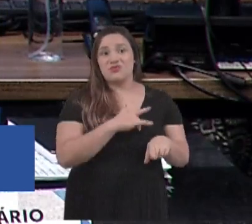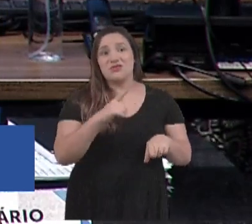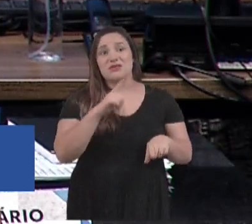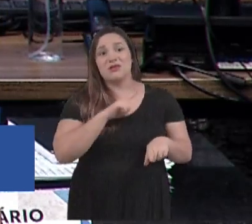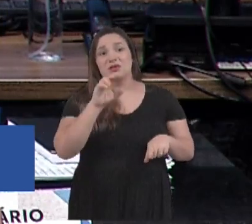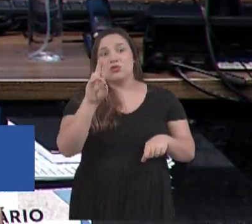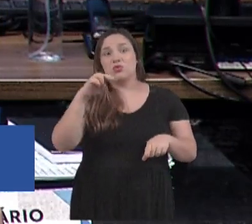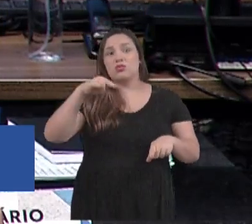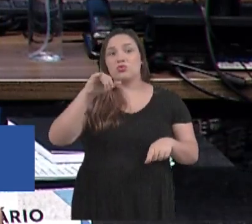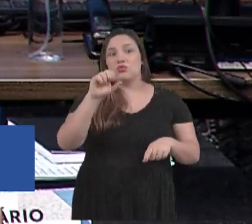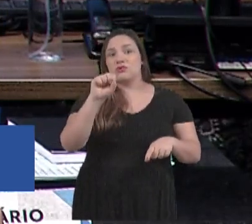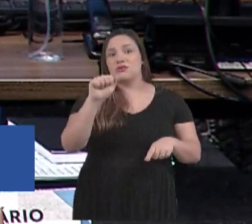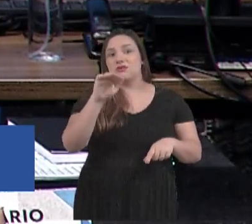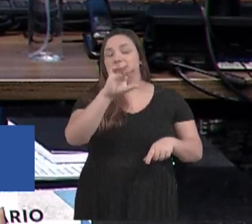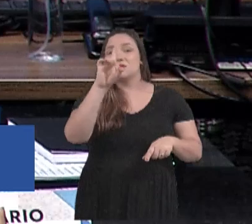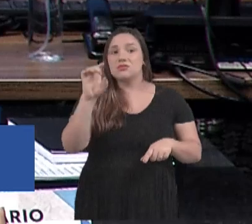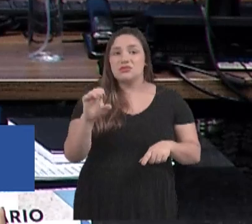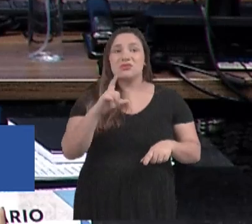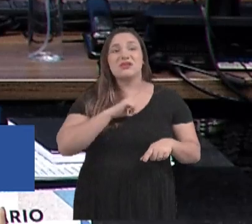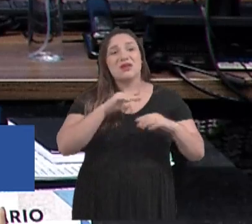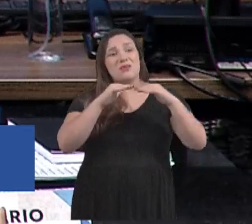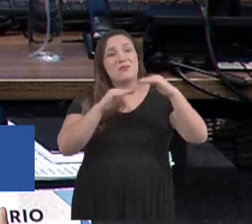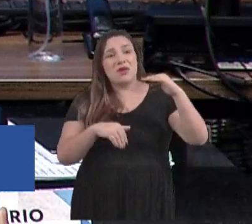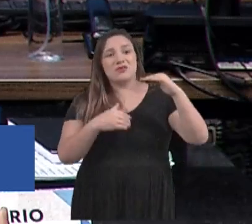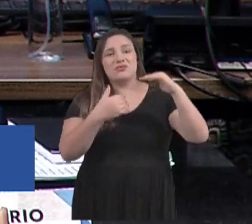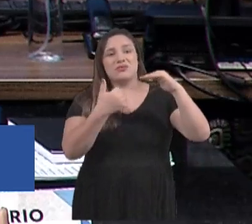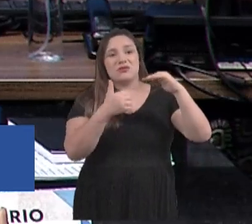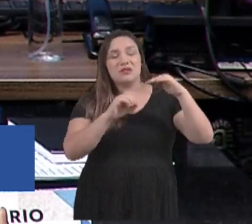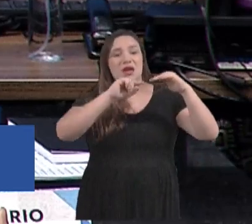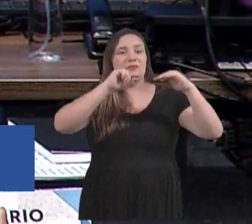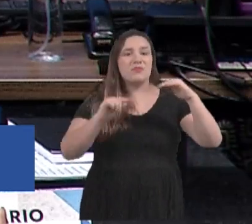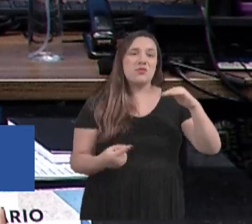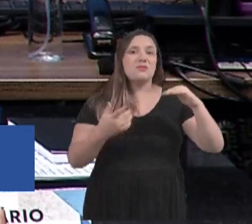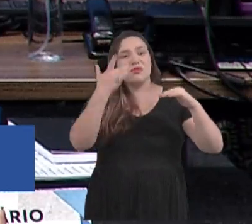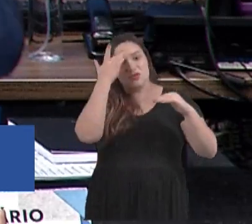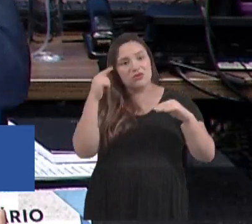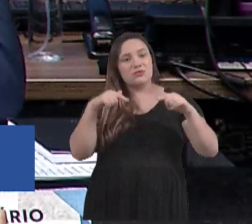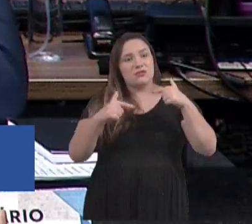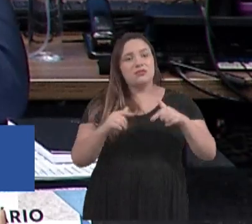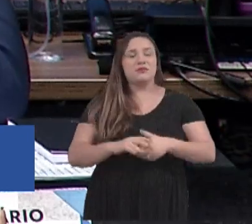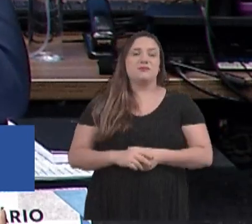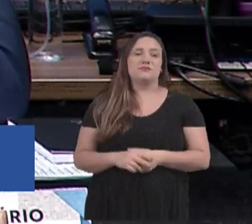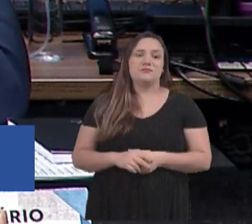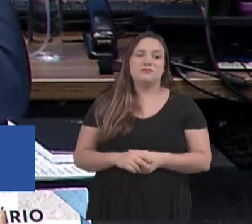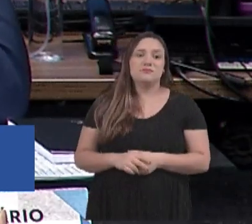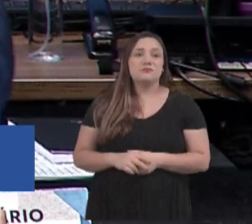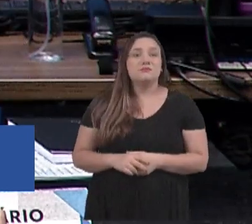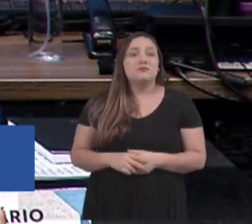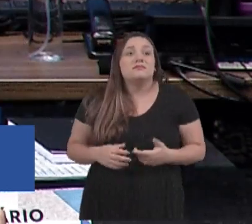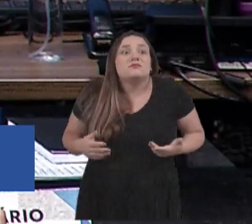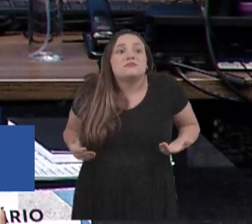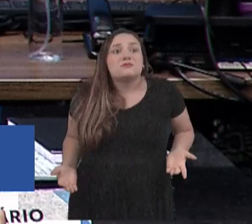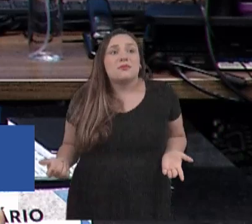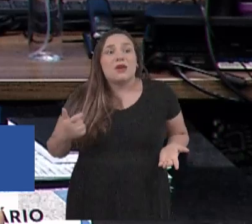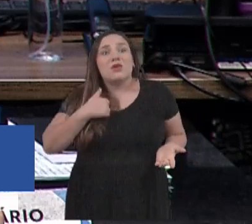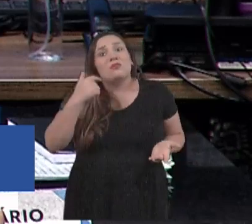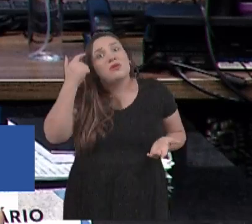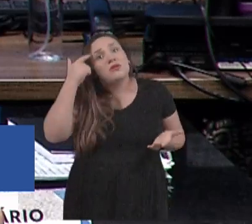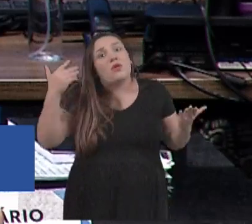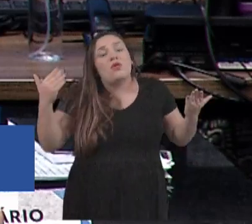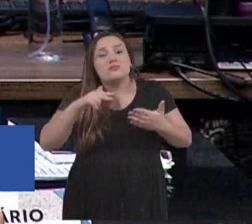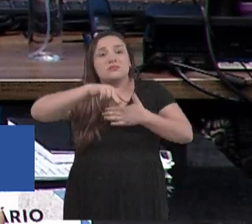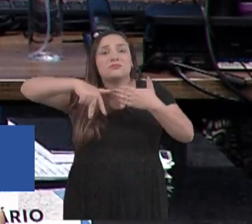Unisaúde, que é um plano de saúde com menos de 10 mil servidores. É isso. E eu pensava que ele ia subir à tribuna